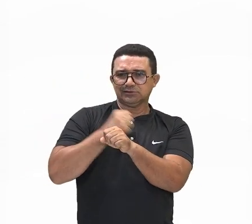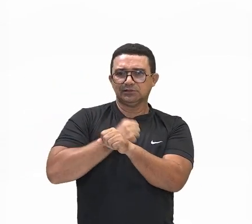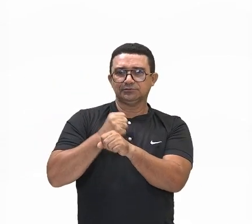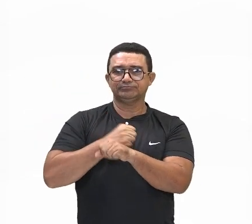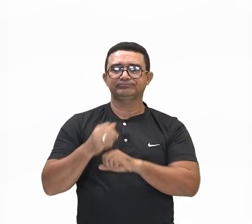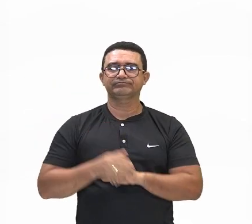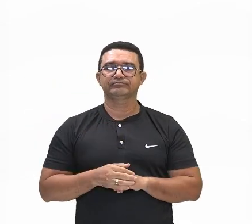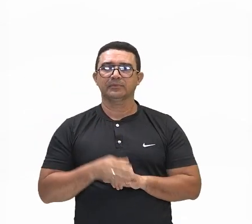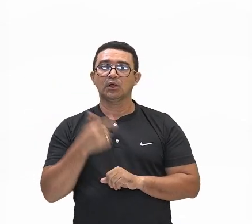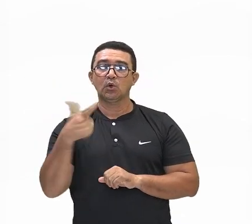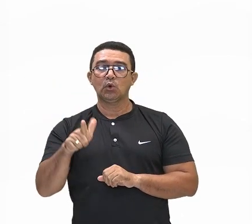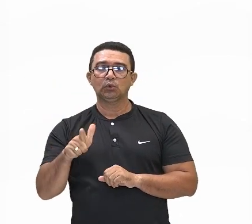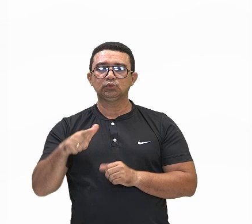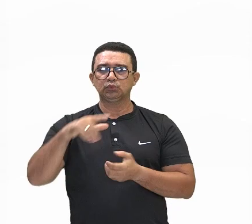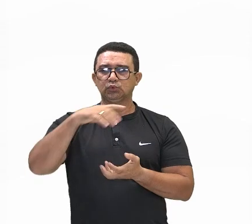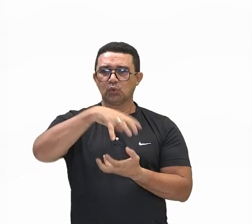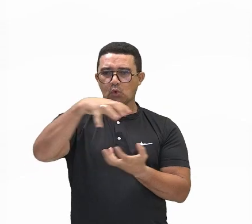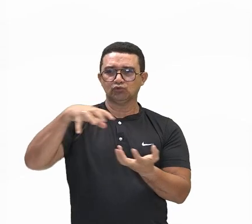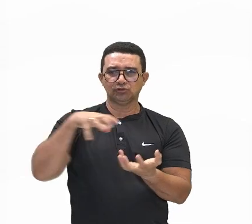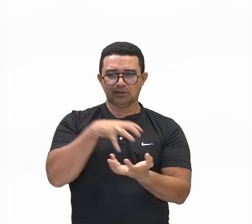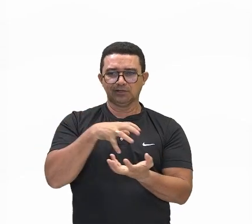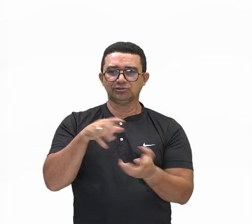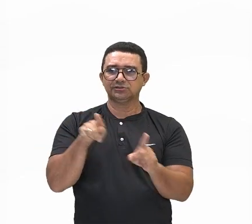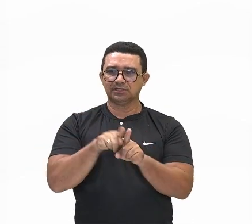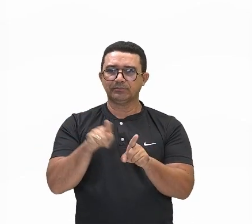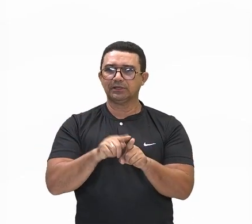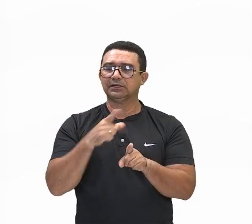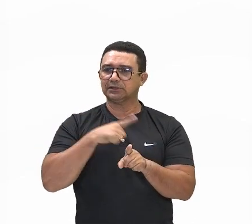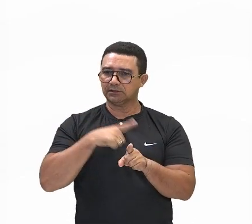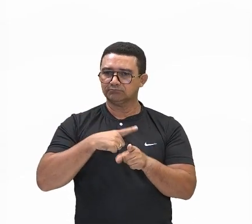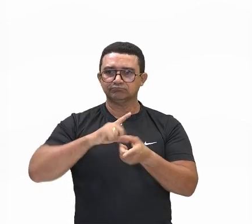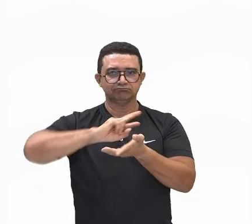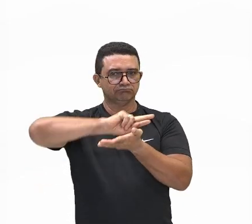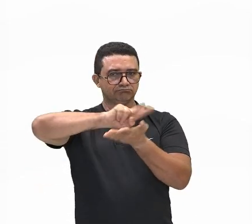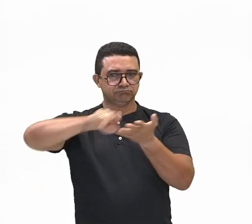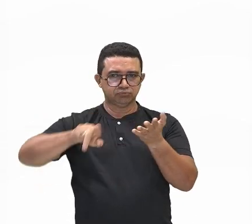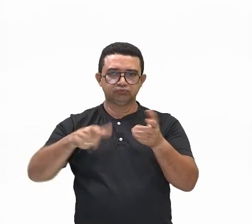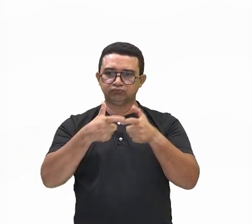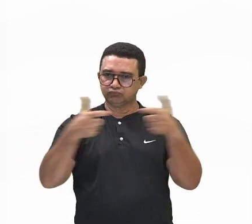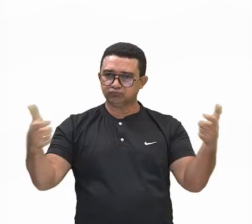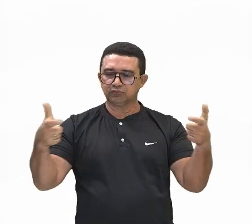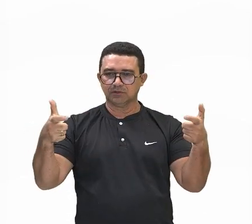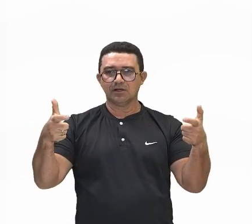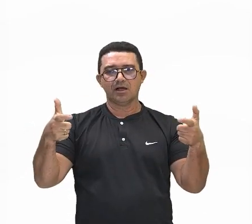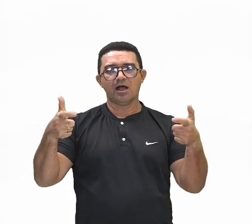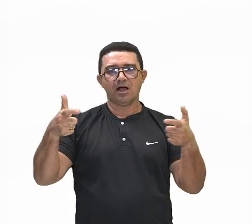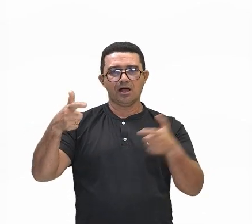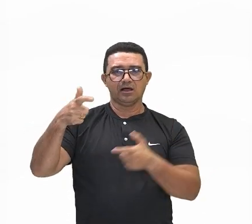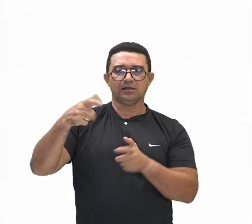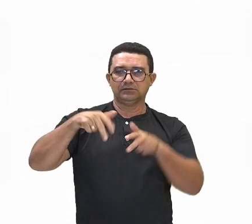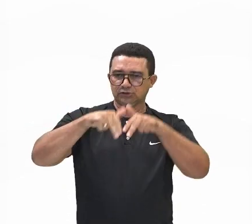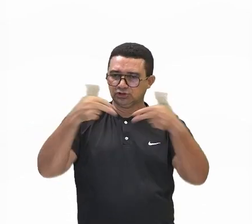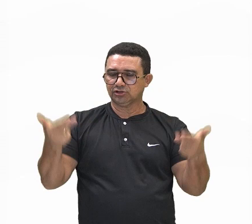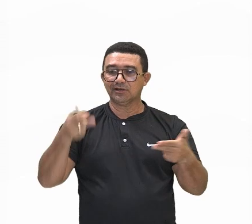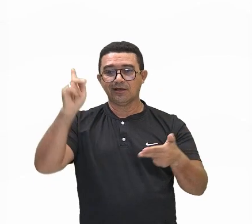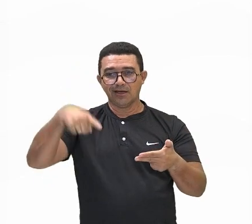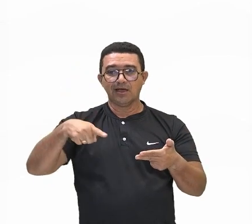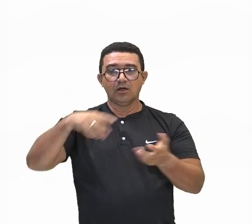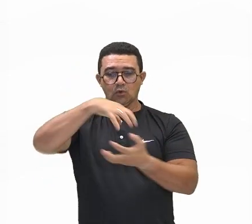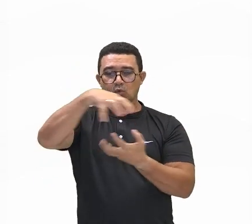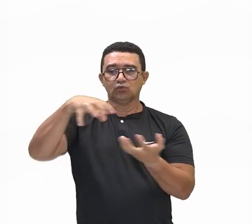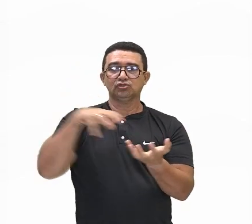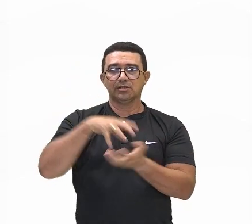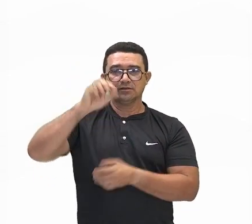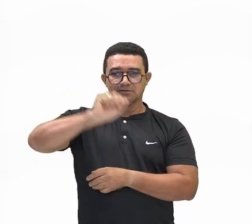Outro continente que também chama a atenção pela quantidade de etnias vai ser o continente asiático. Então, as etnias asiáticas,